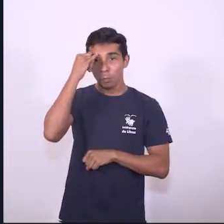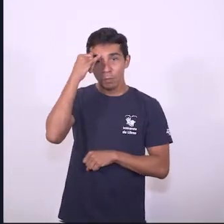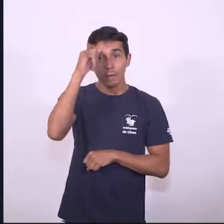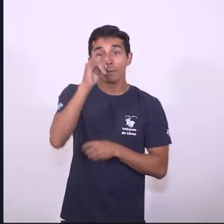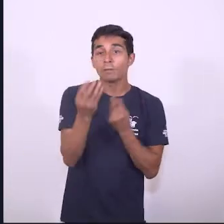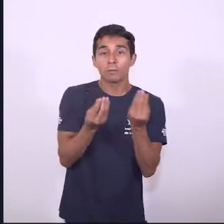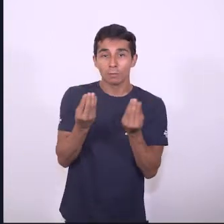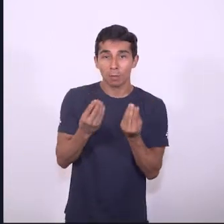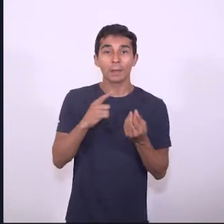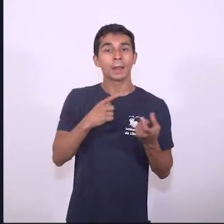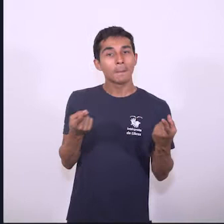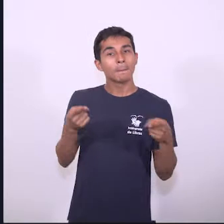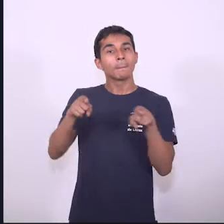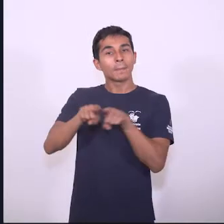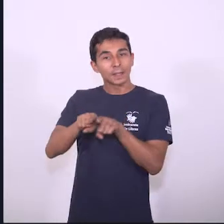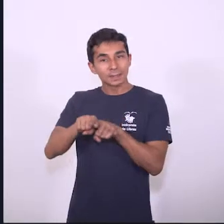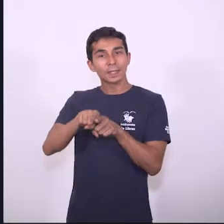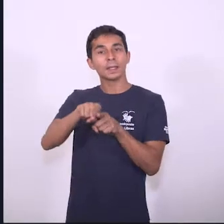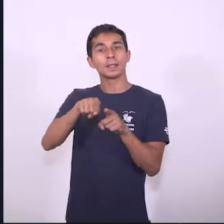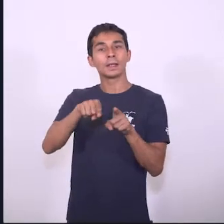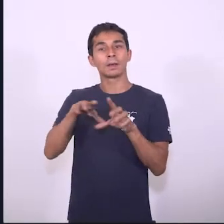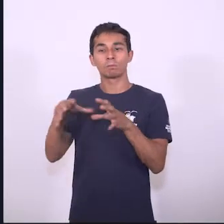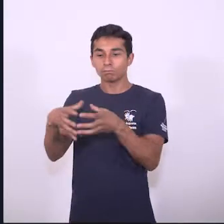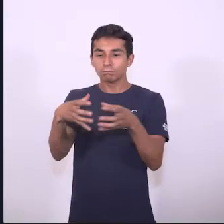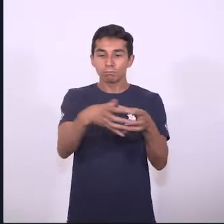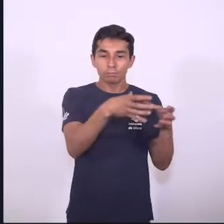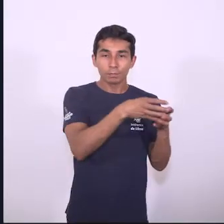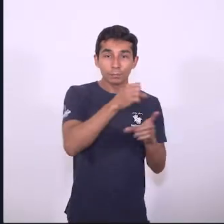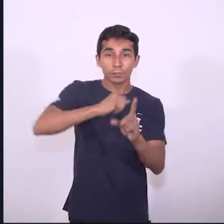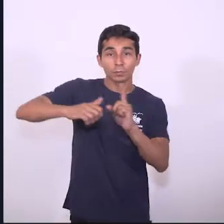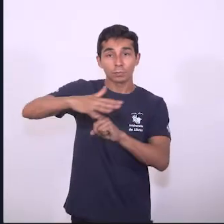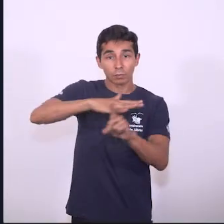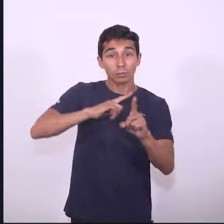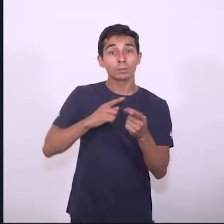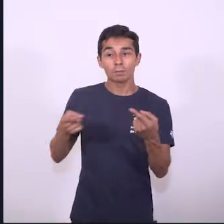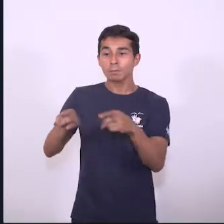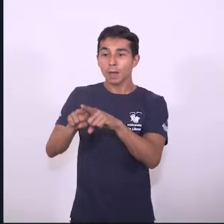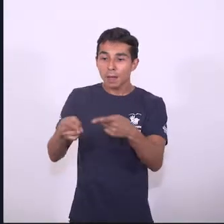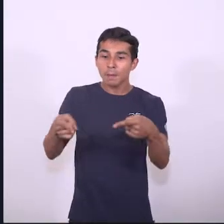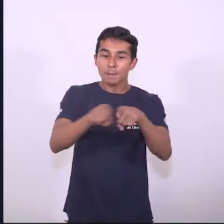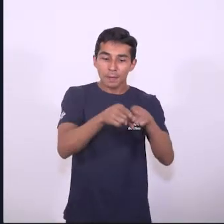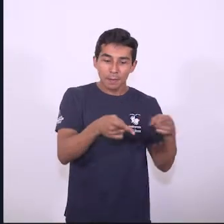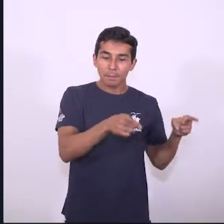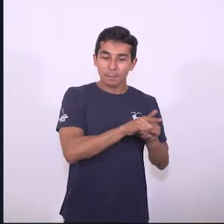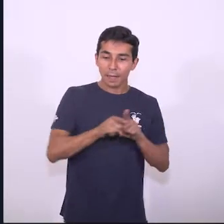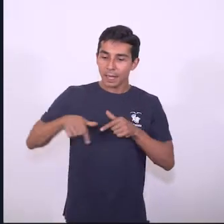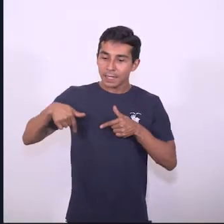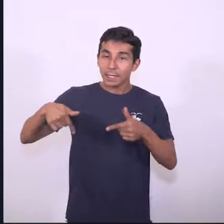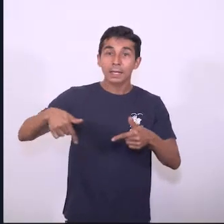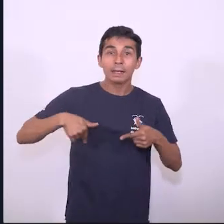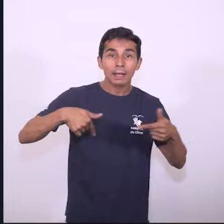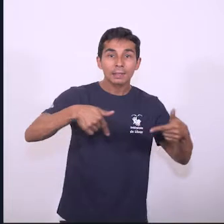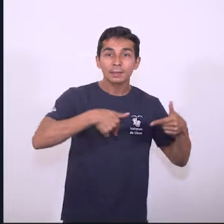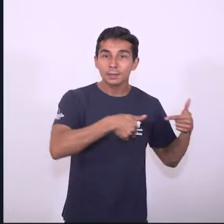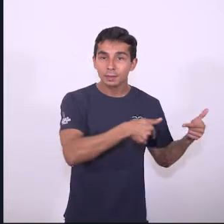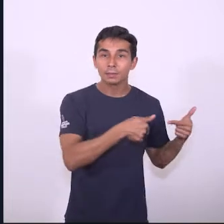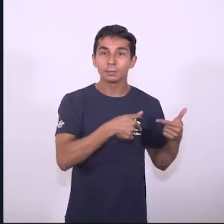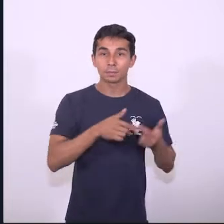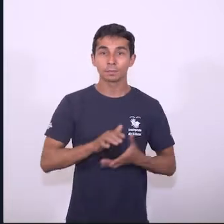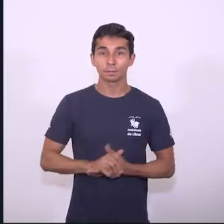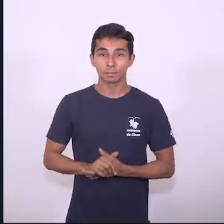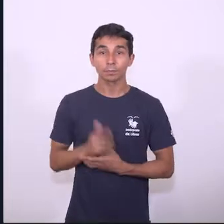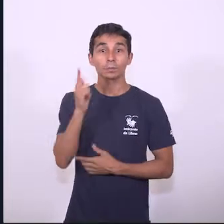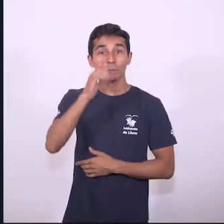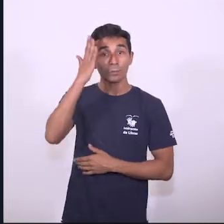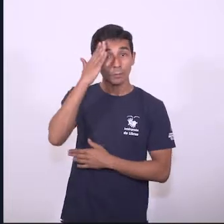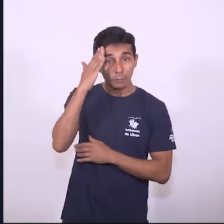associações comunitárias, enfim. Isso nos permite ter uma ordem de prioridade, quais são as regiões